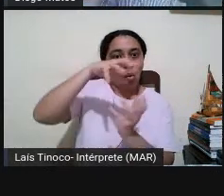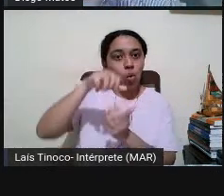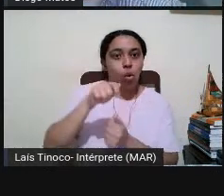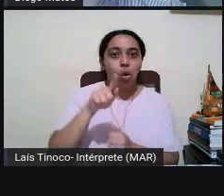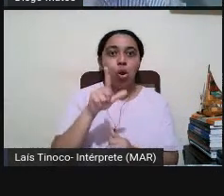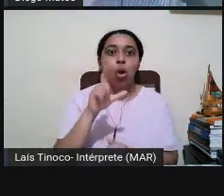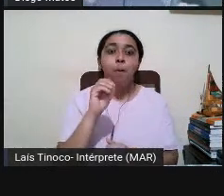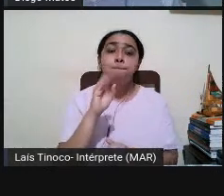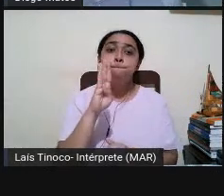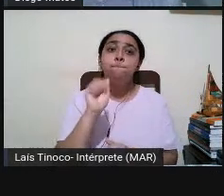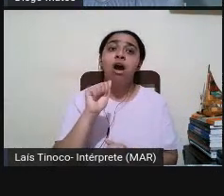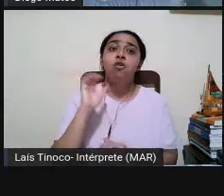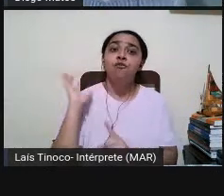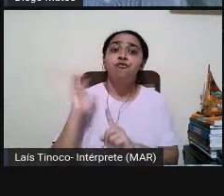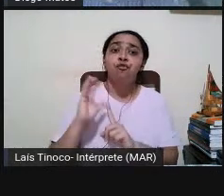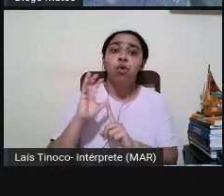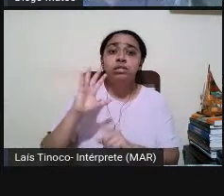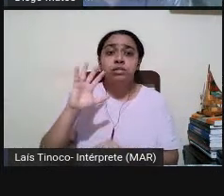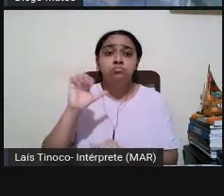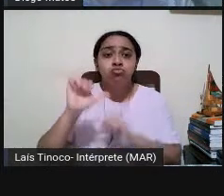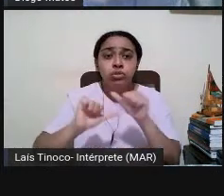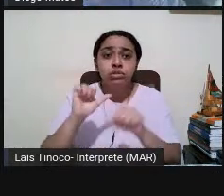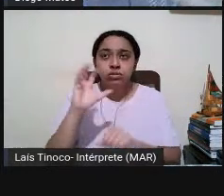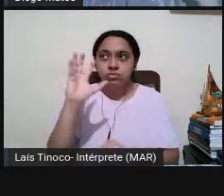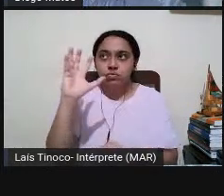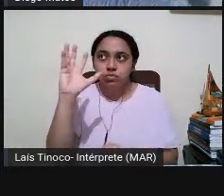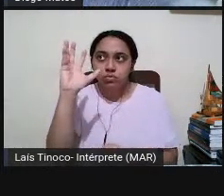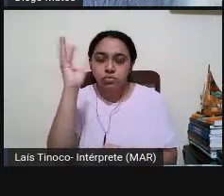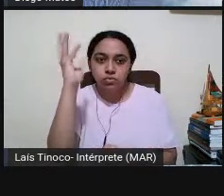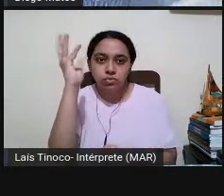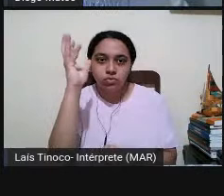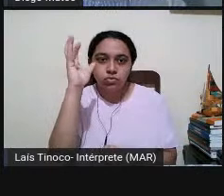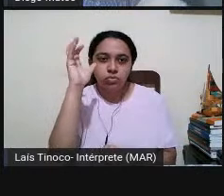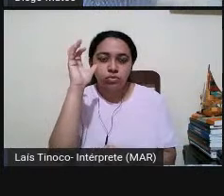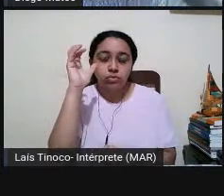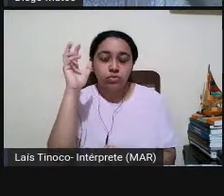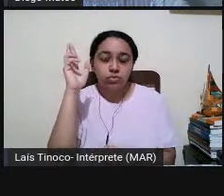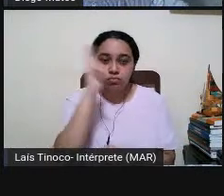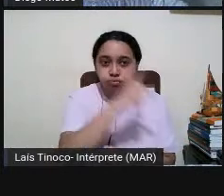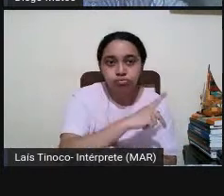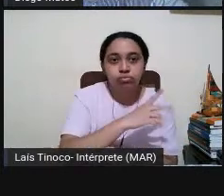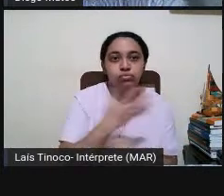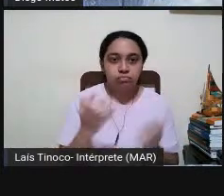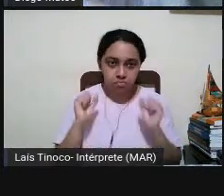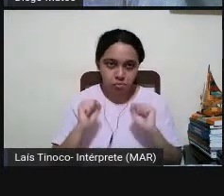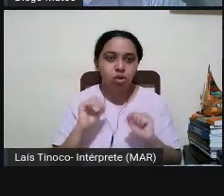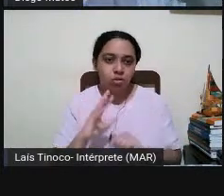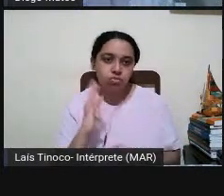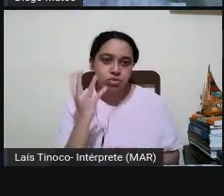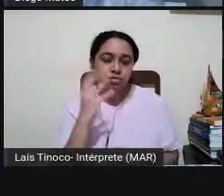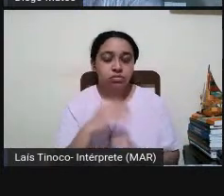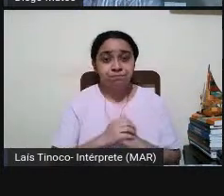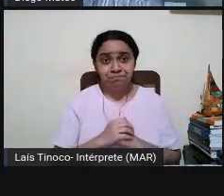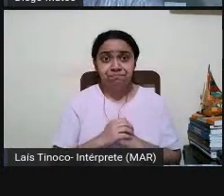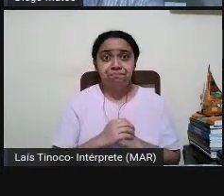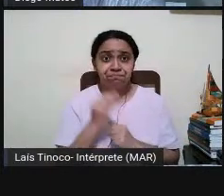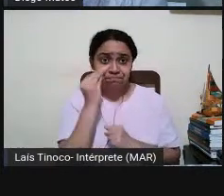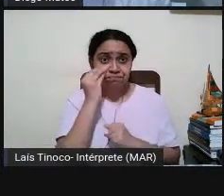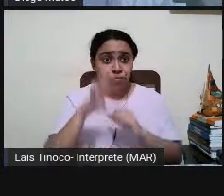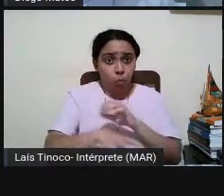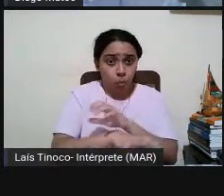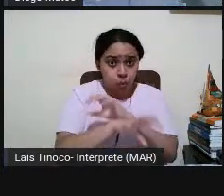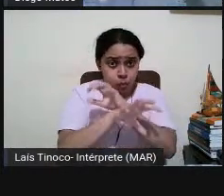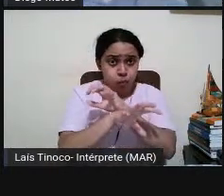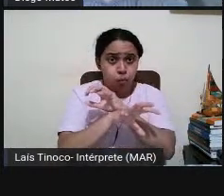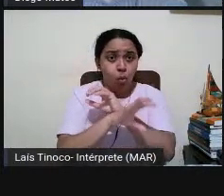vir a desencadear mas ainda assim o mundo é em busca de um muito combustível fóssil e aqui na nossa região no